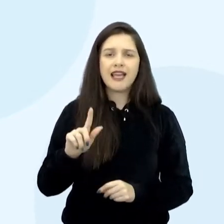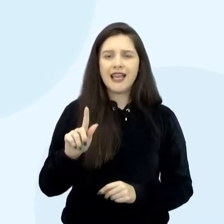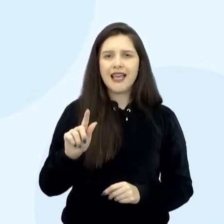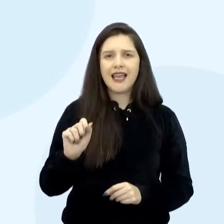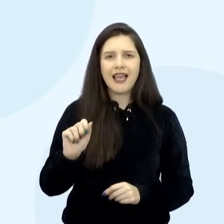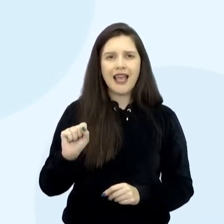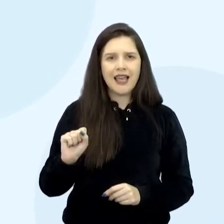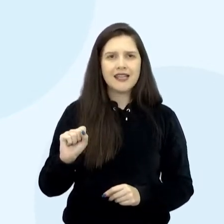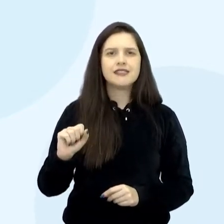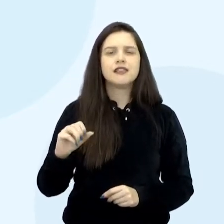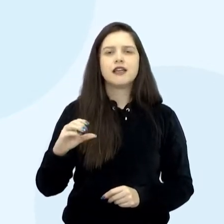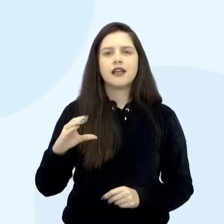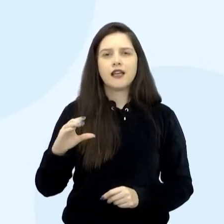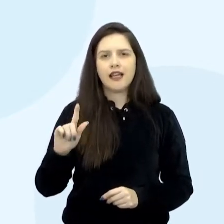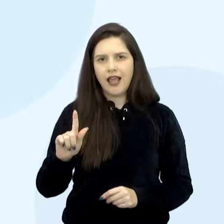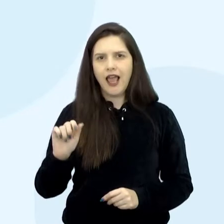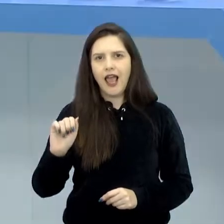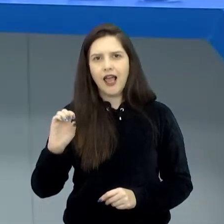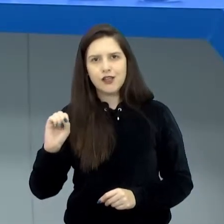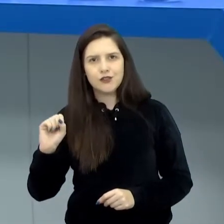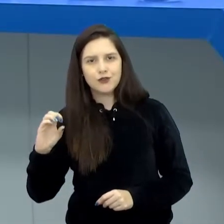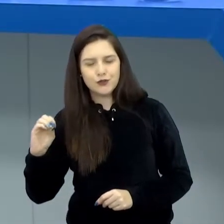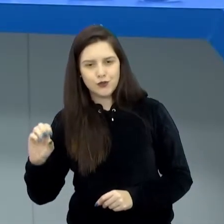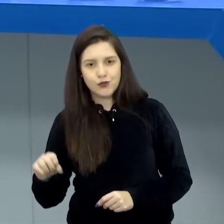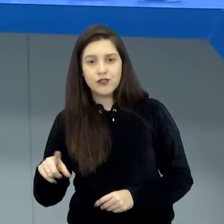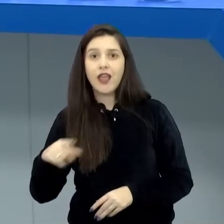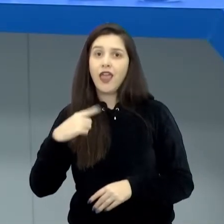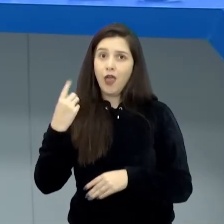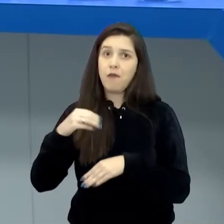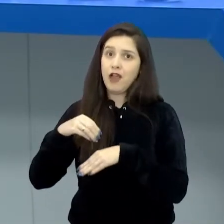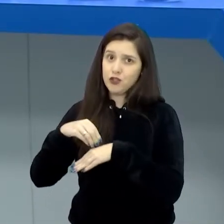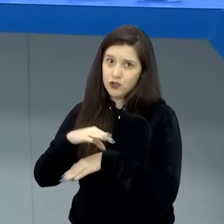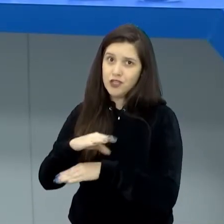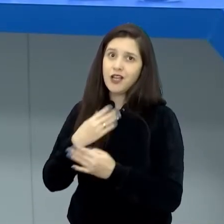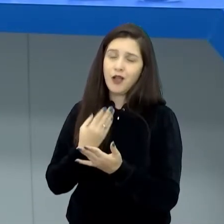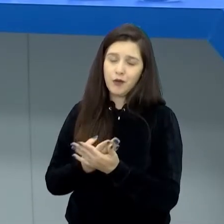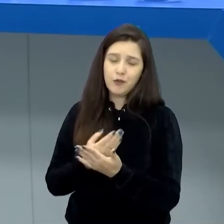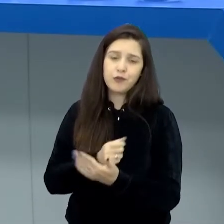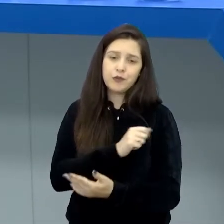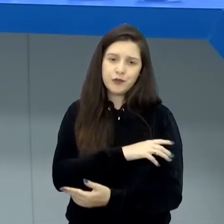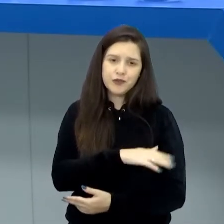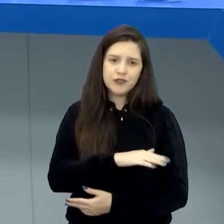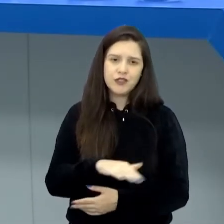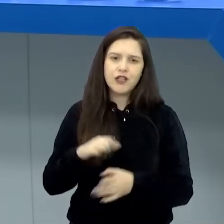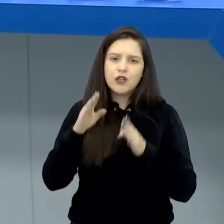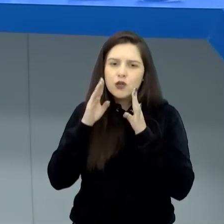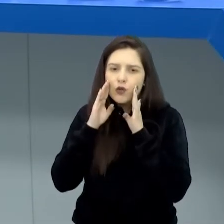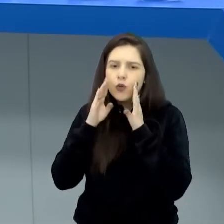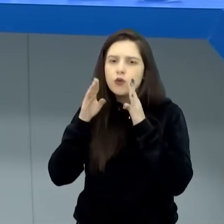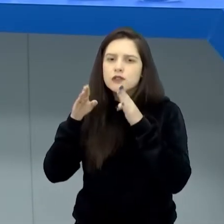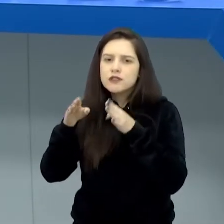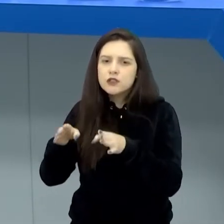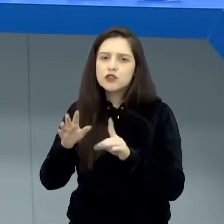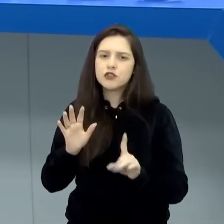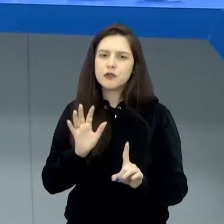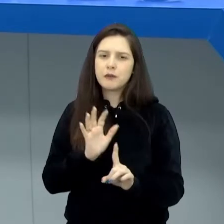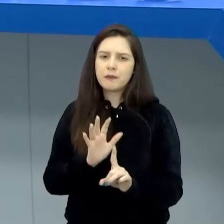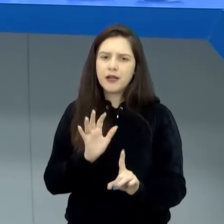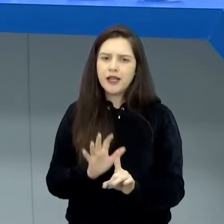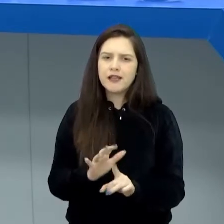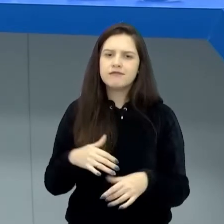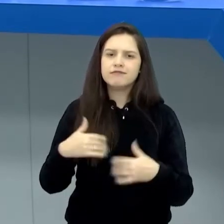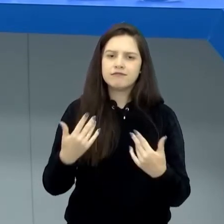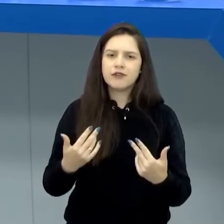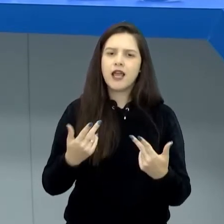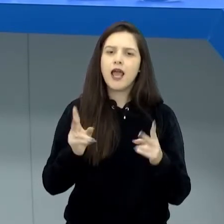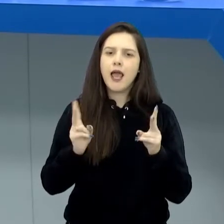só, então o professor já Certo? deu uma dica aí, né, para os nossos estudantes, que aí a constante de concentração e de pressão vai ser a